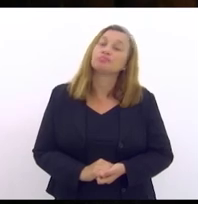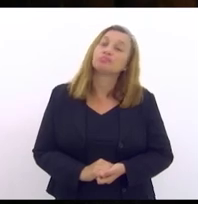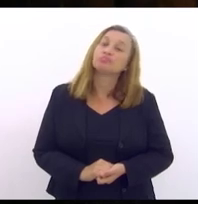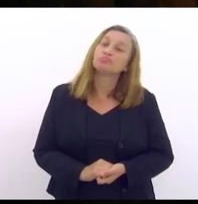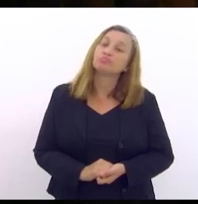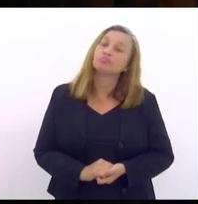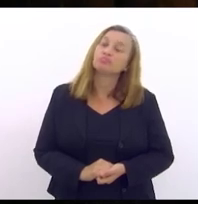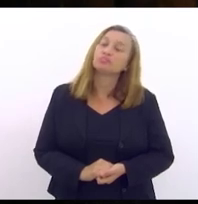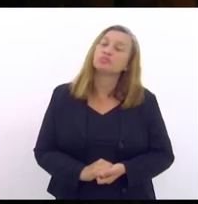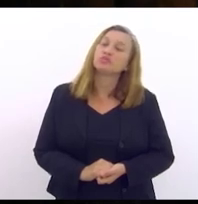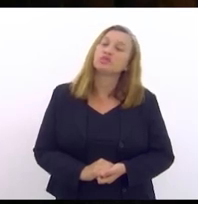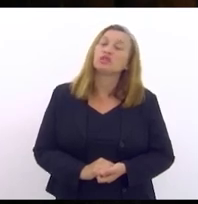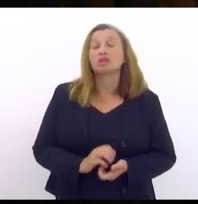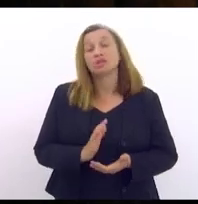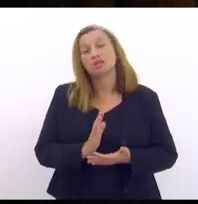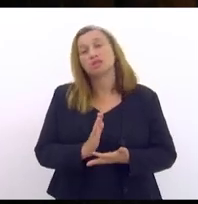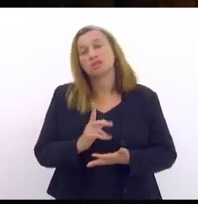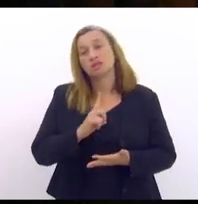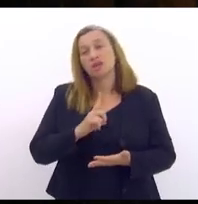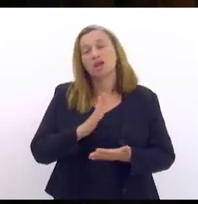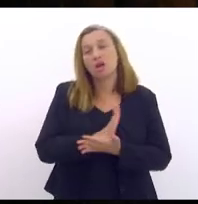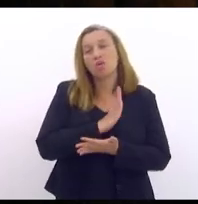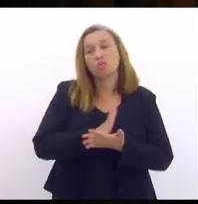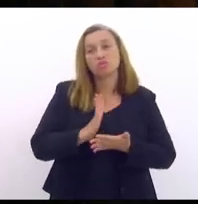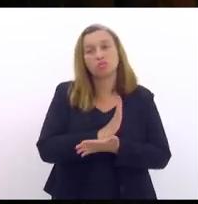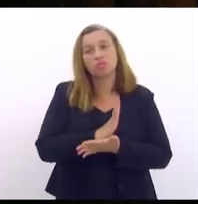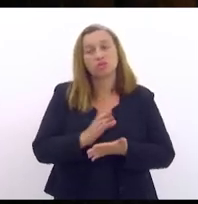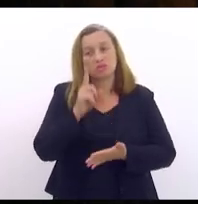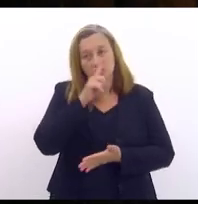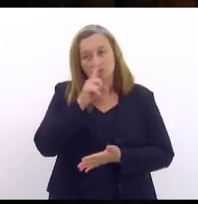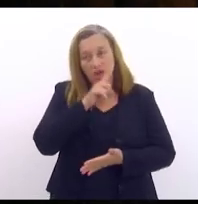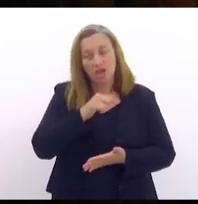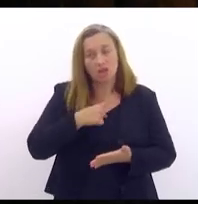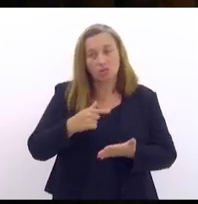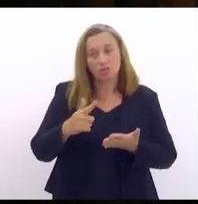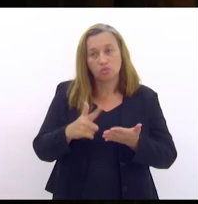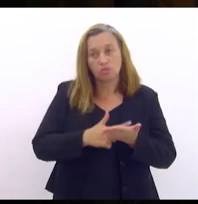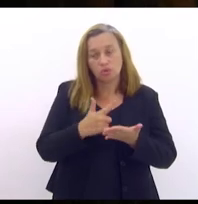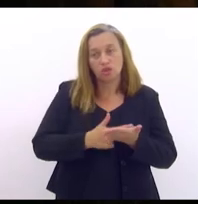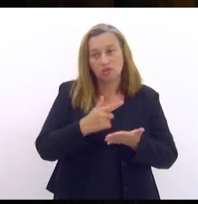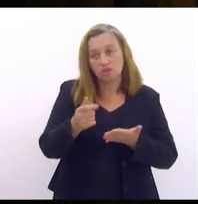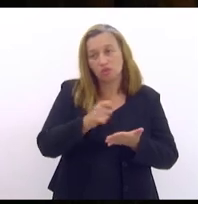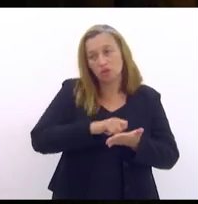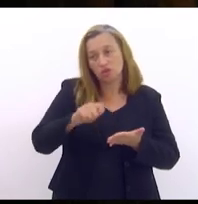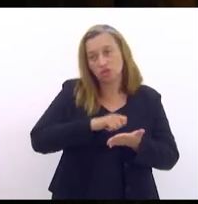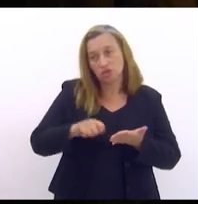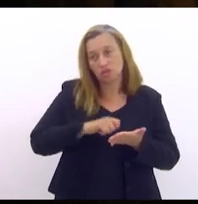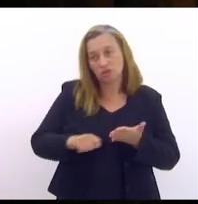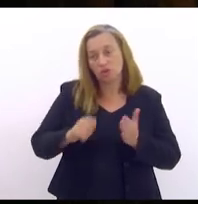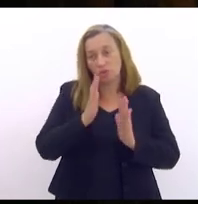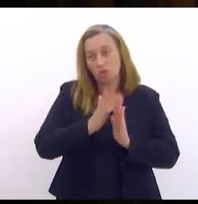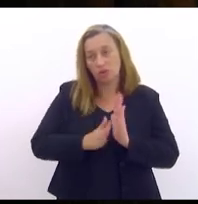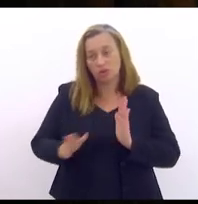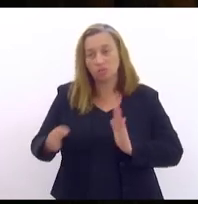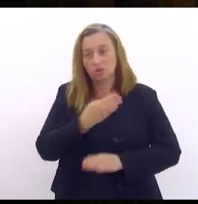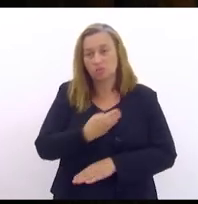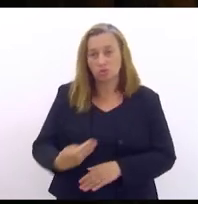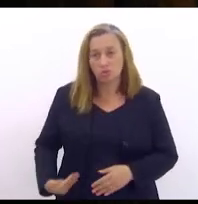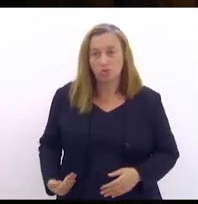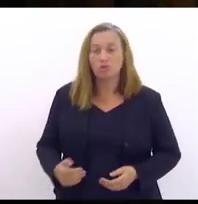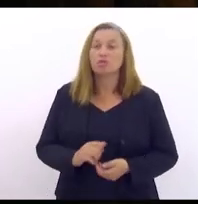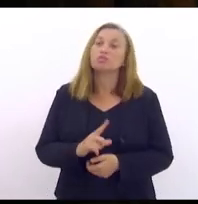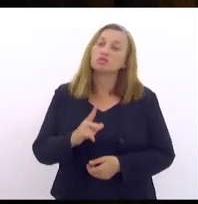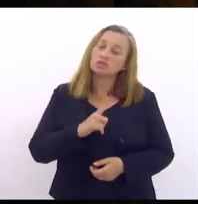já fui taxativo nisso, inclusive, num livro que escrevi sobre ordenamento público, que há